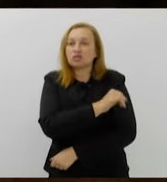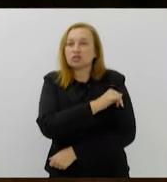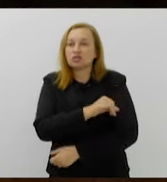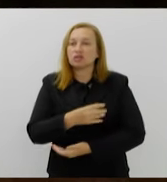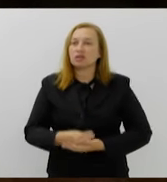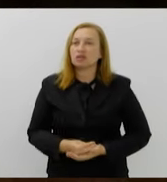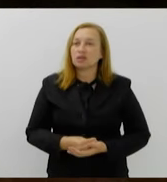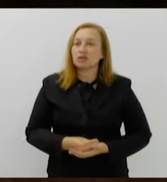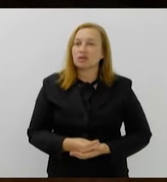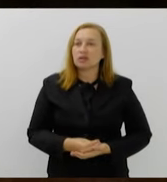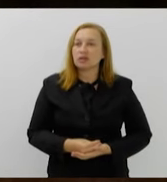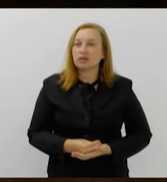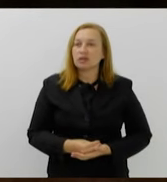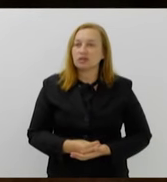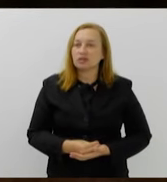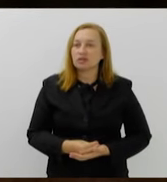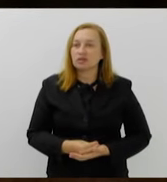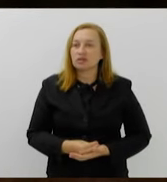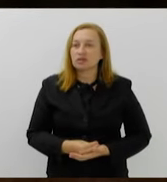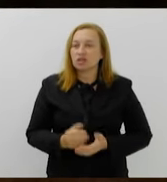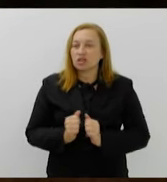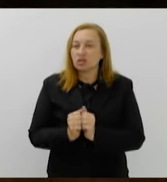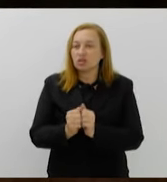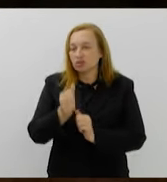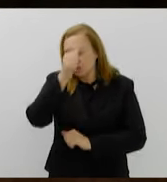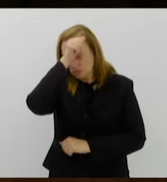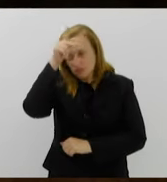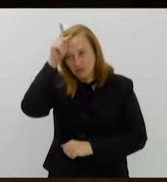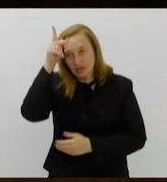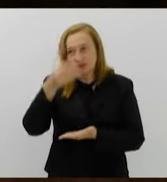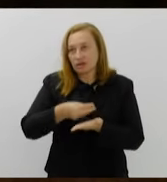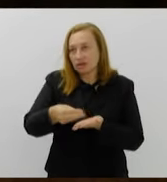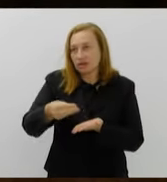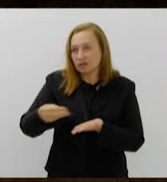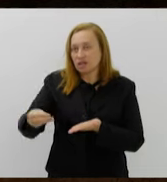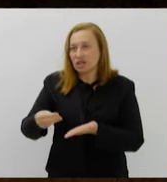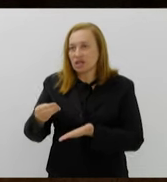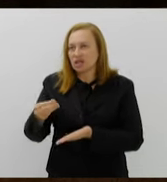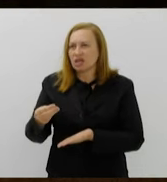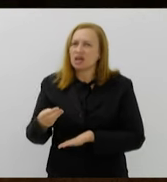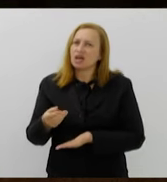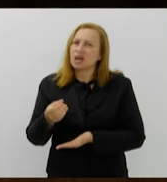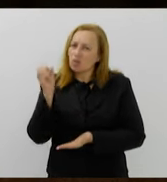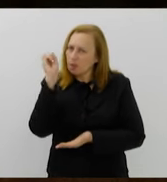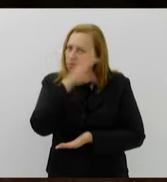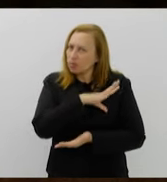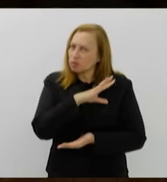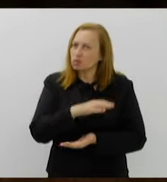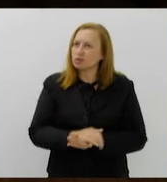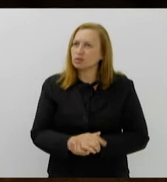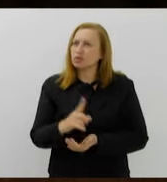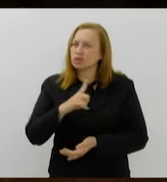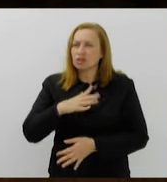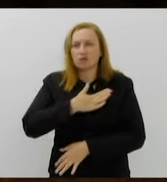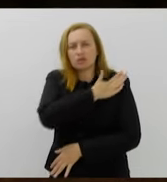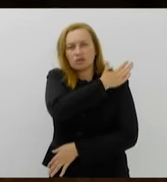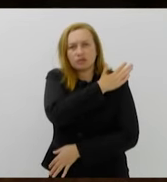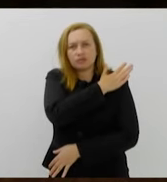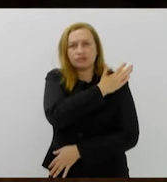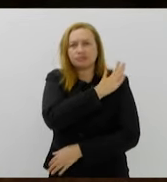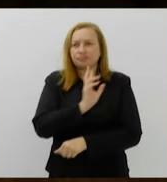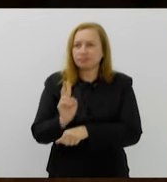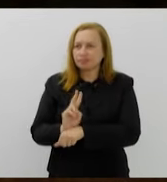Cadeg com o prefeito é ridículo para que a gente não use outra palavra ter um comandante de uma força de